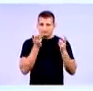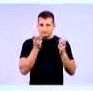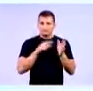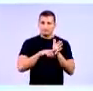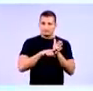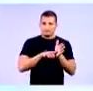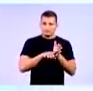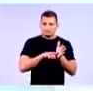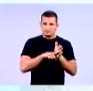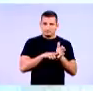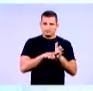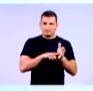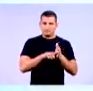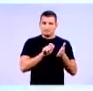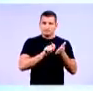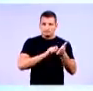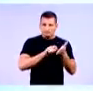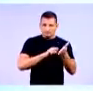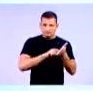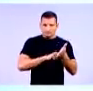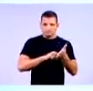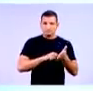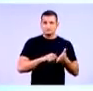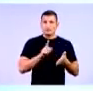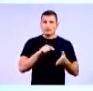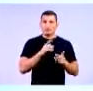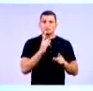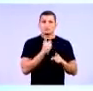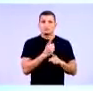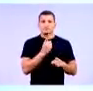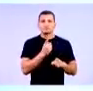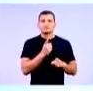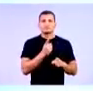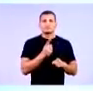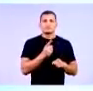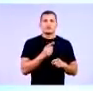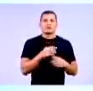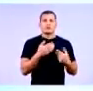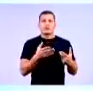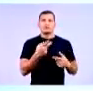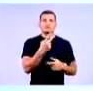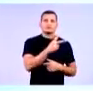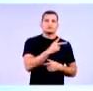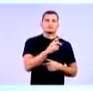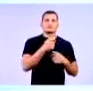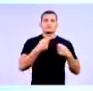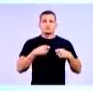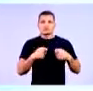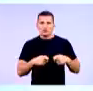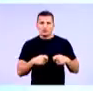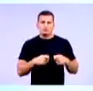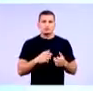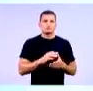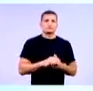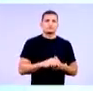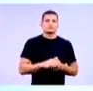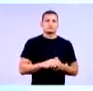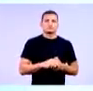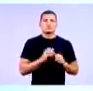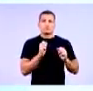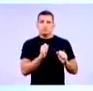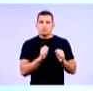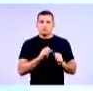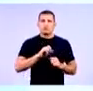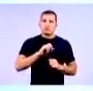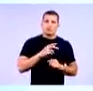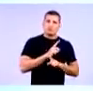essas etapas, começando pelo levantamento de requisitos, é para identificar ali qual é a real necessidade, né, se é viável ou não desenvolver o sistema. Depois